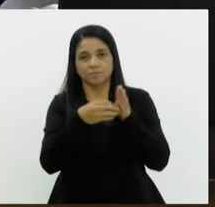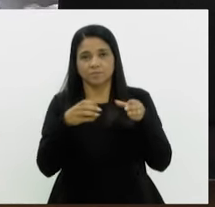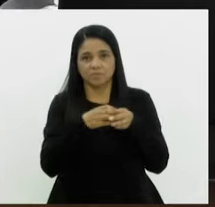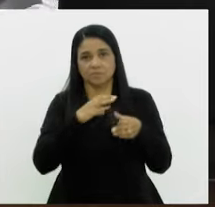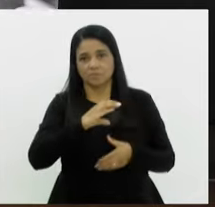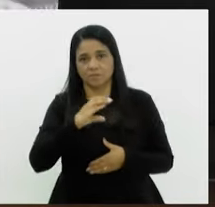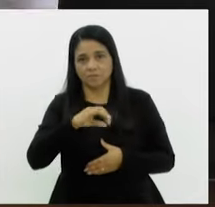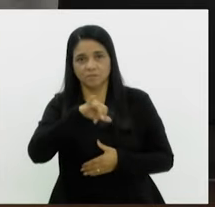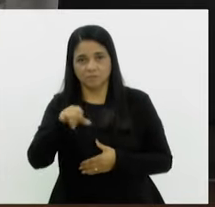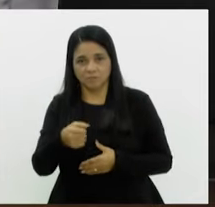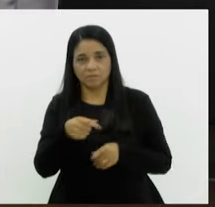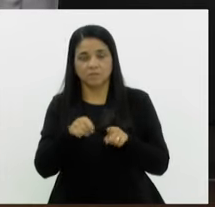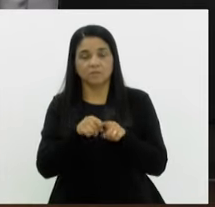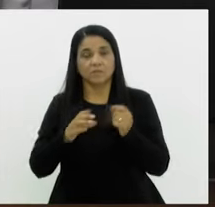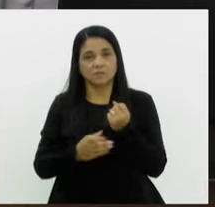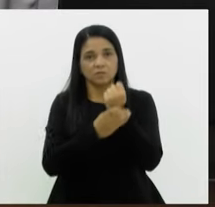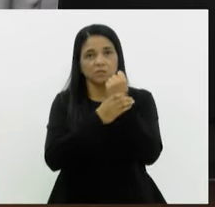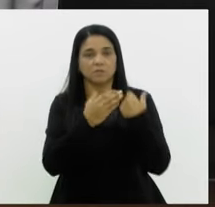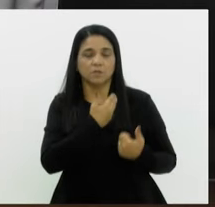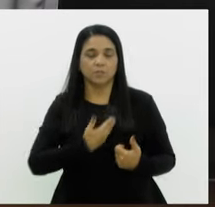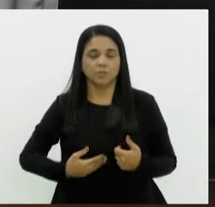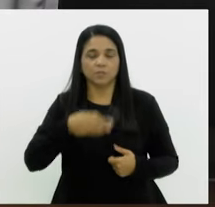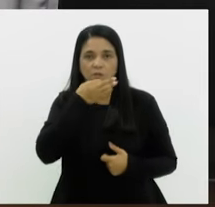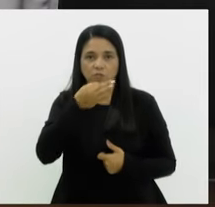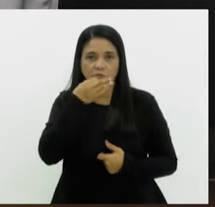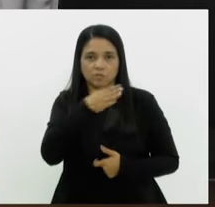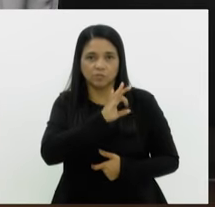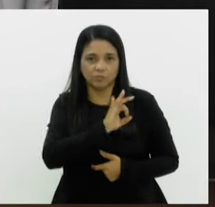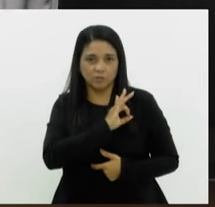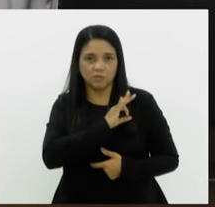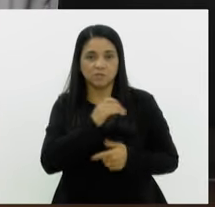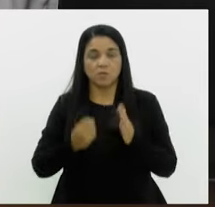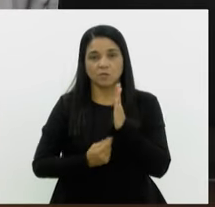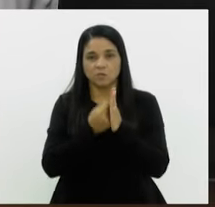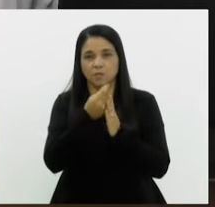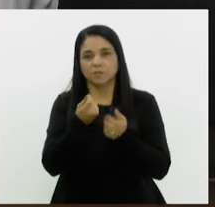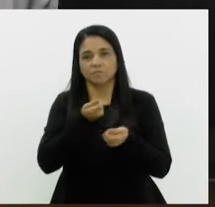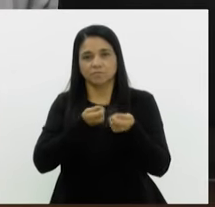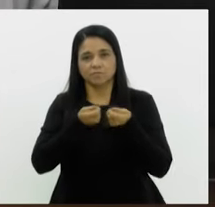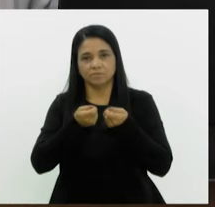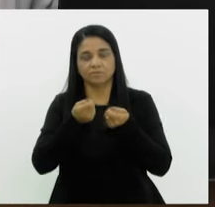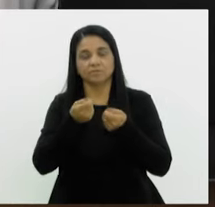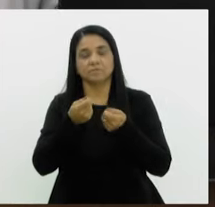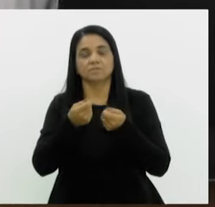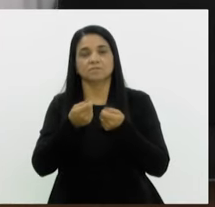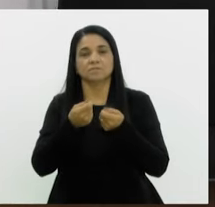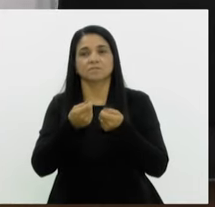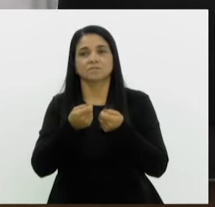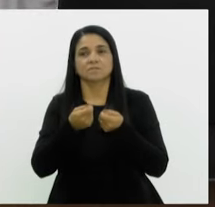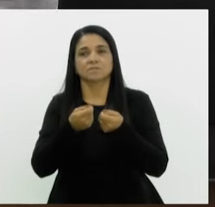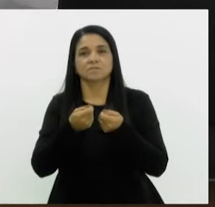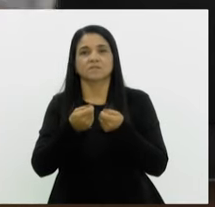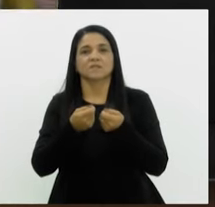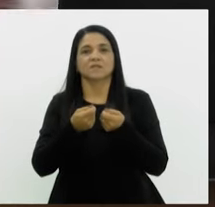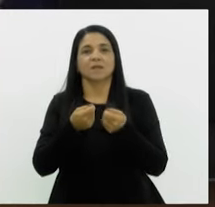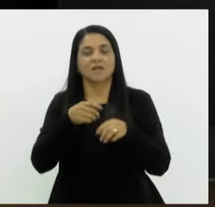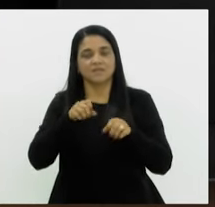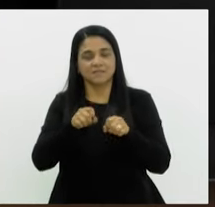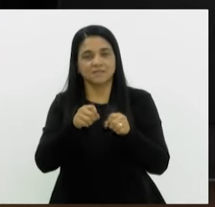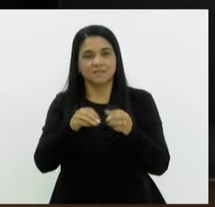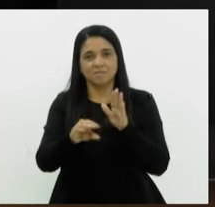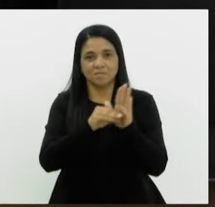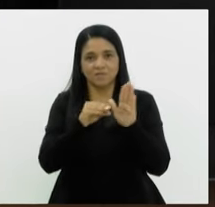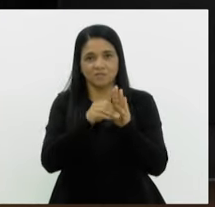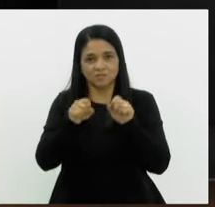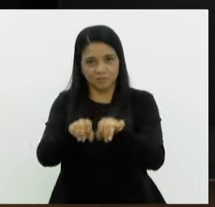Constituição e Justiça, Segurança Pública e Assuntos de Polícia e de Orçamento e Finanças, as emendas de plenário.